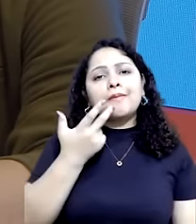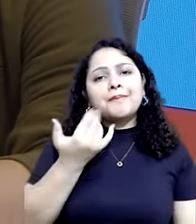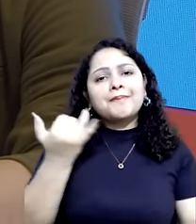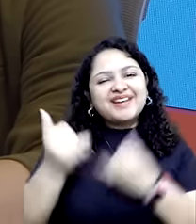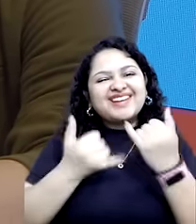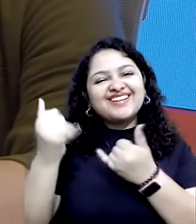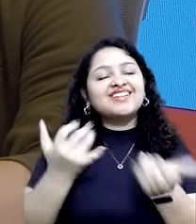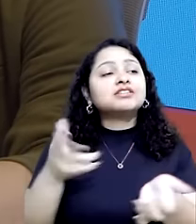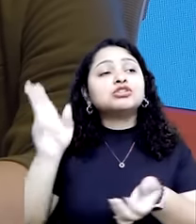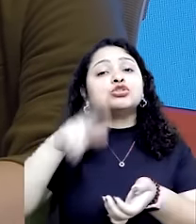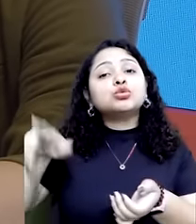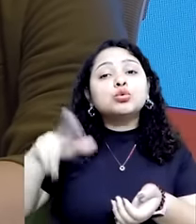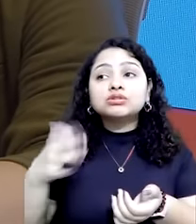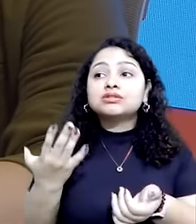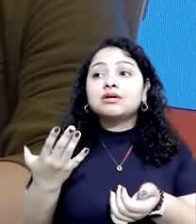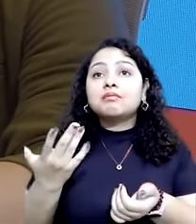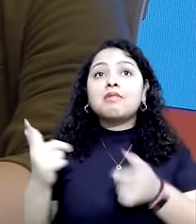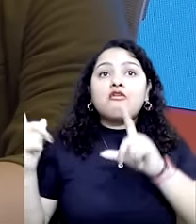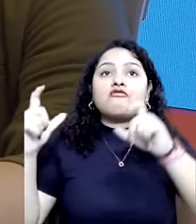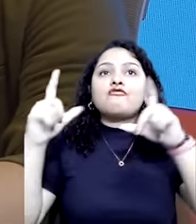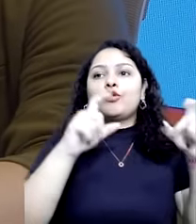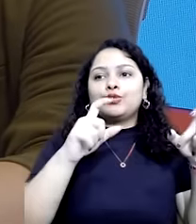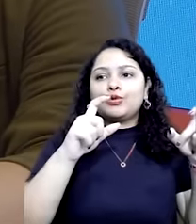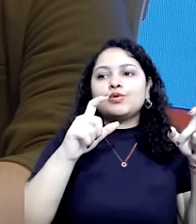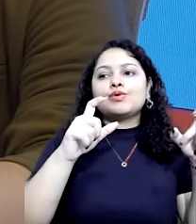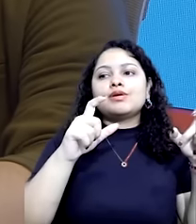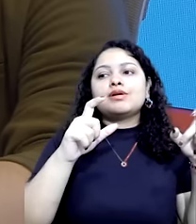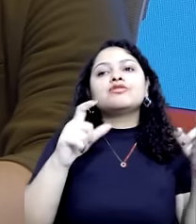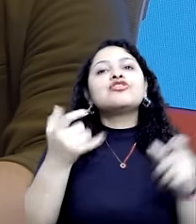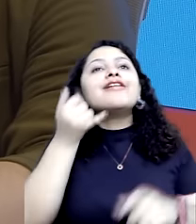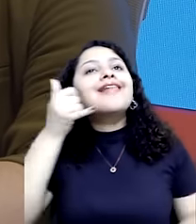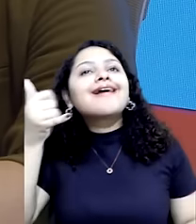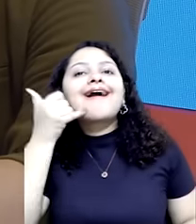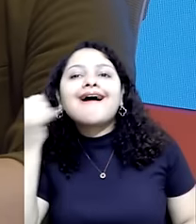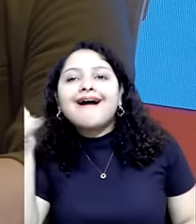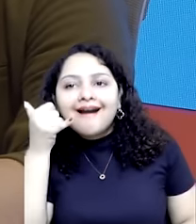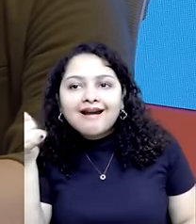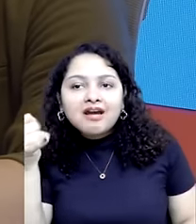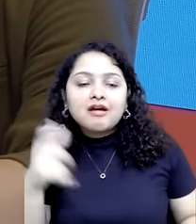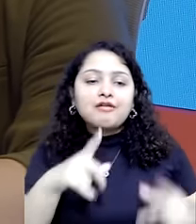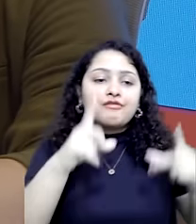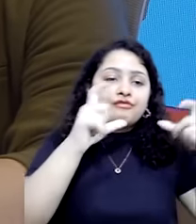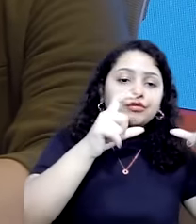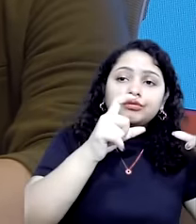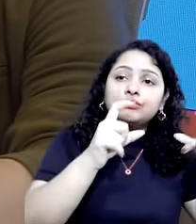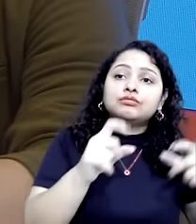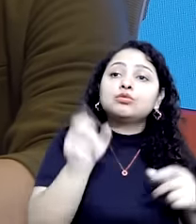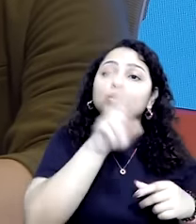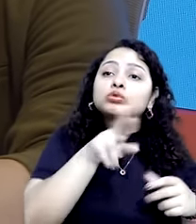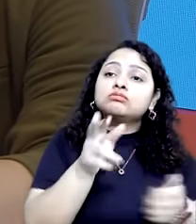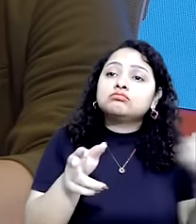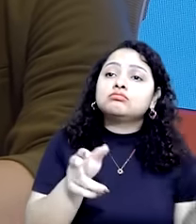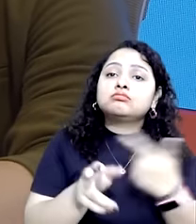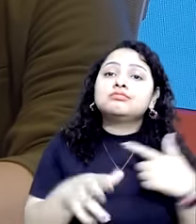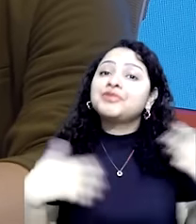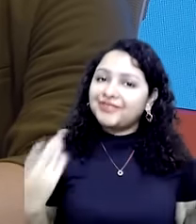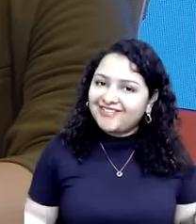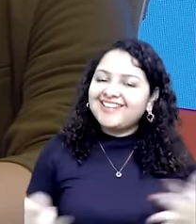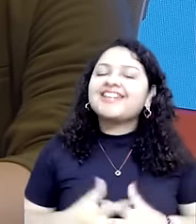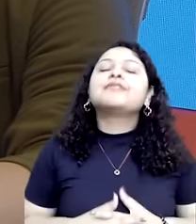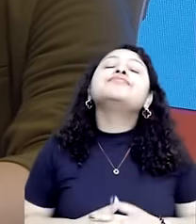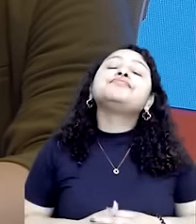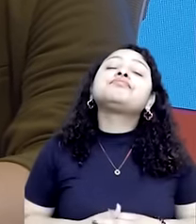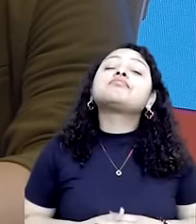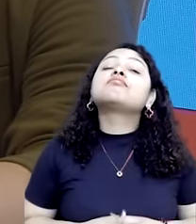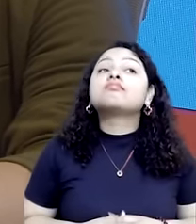falo assim pra gente usa o celular mais para para tirar foto do que a função mesmo de de de ligação né Então isso que é interessante